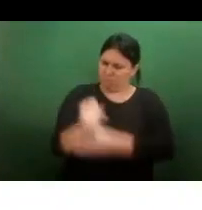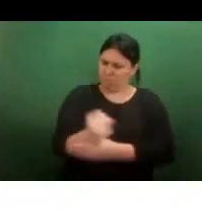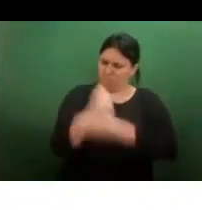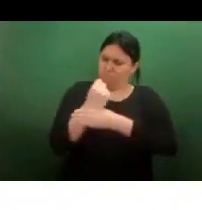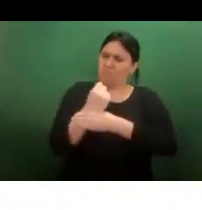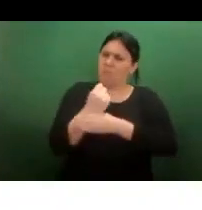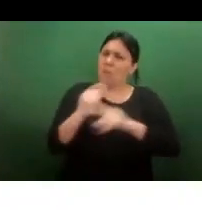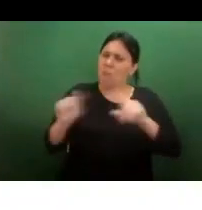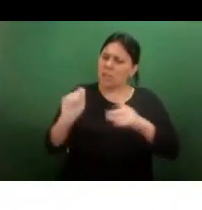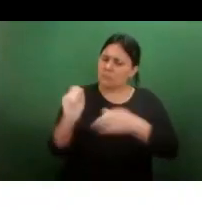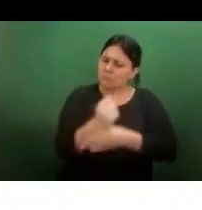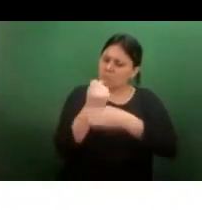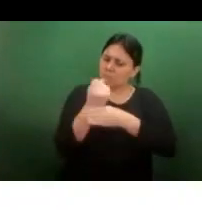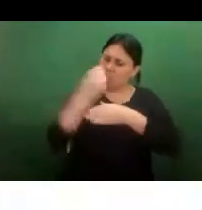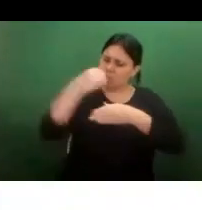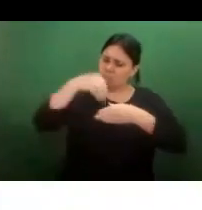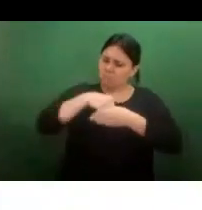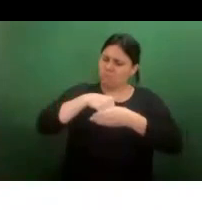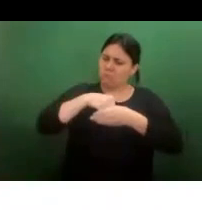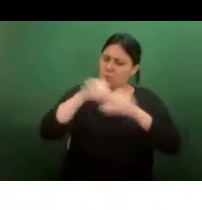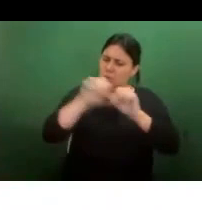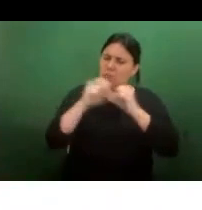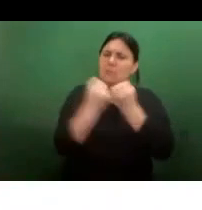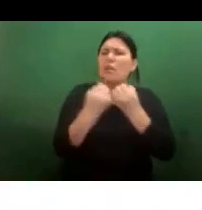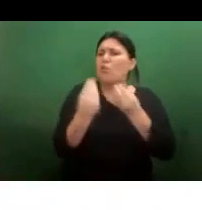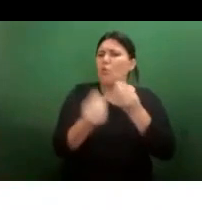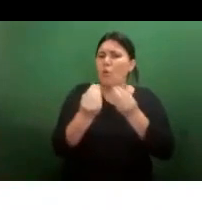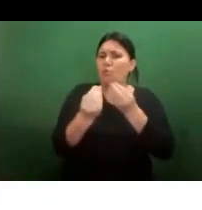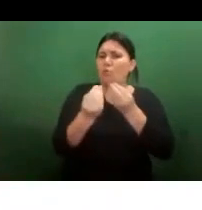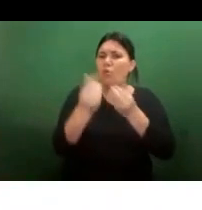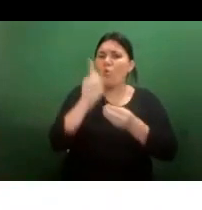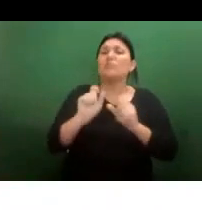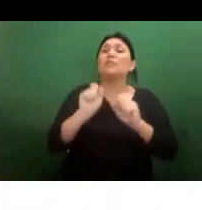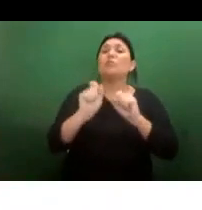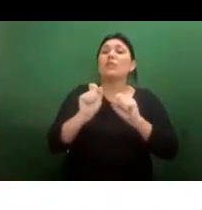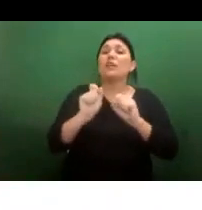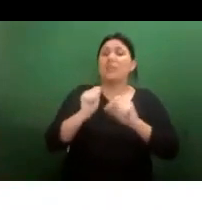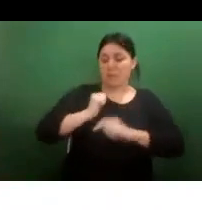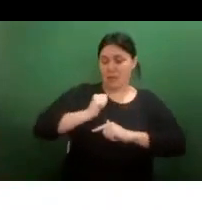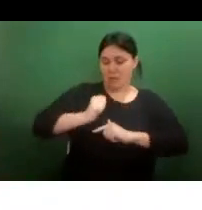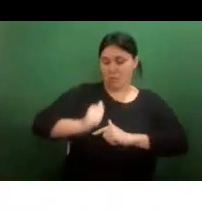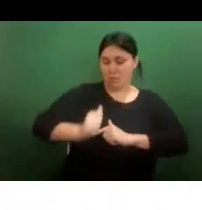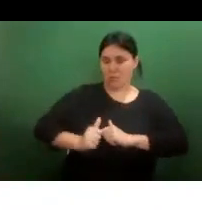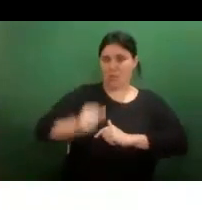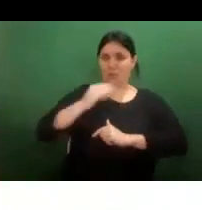deste seminário só foi transmitida graças ao nosso bolsista da rede de museus,